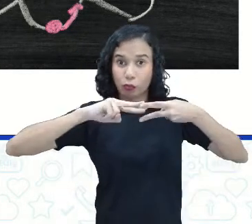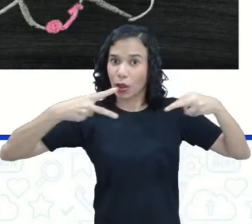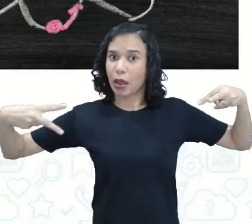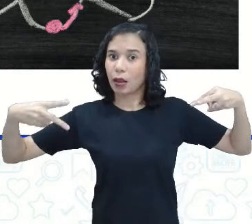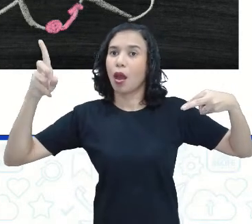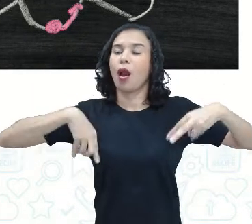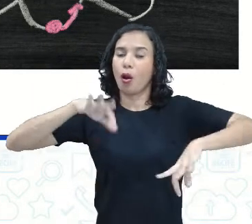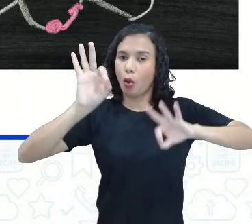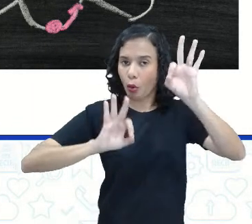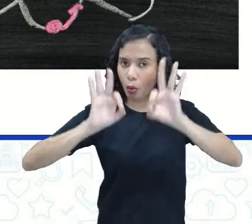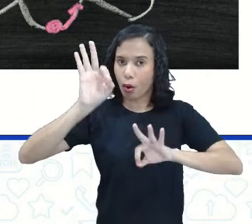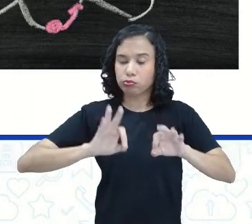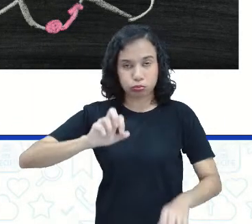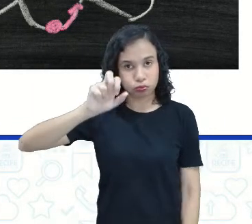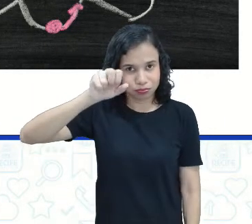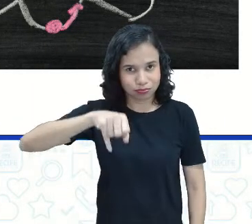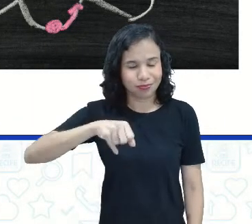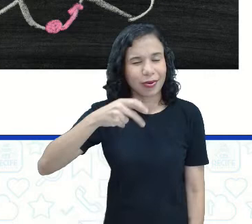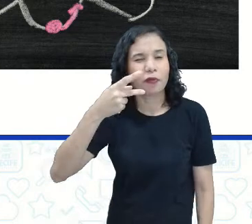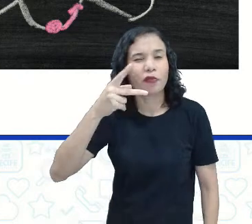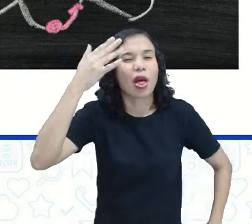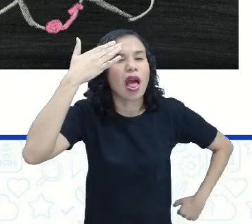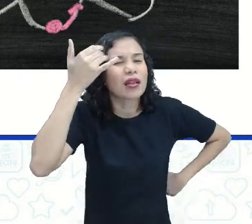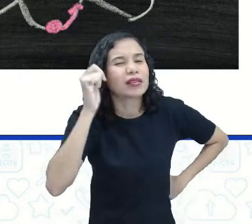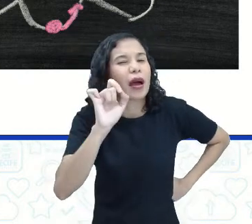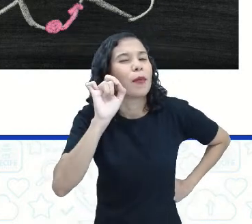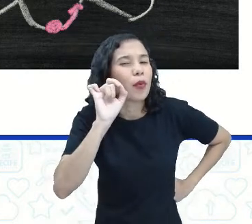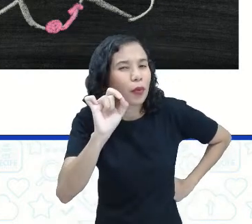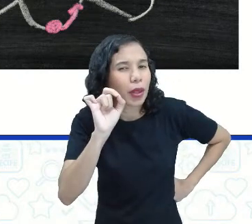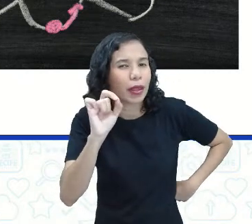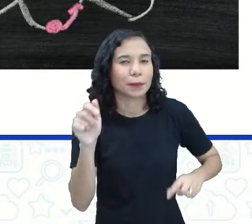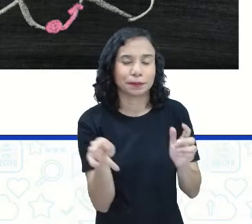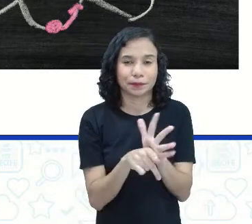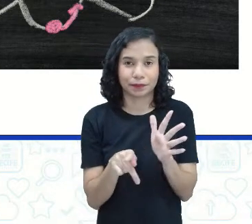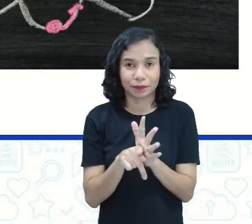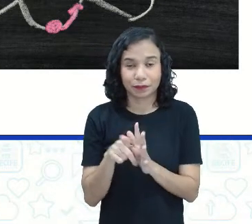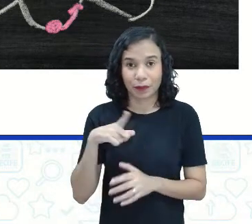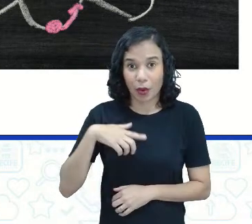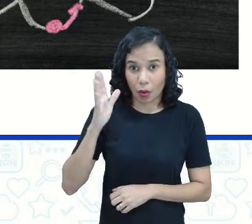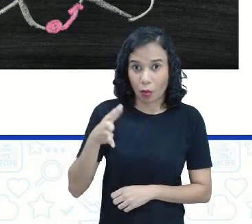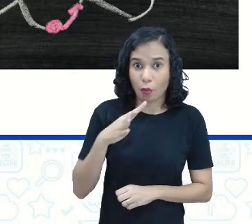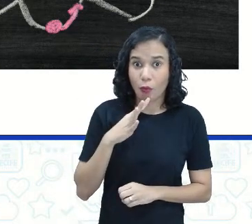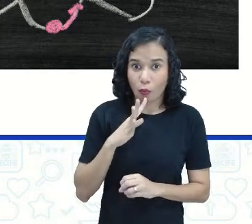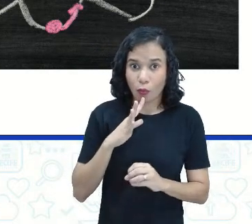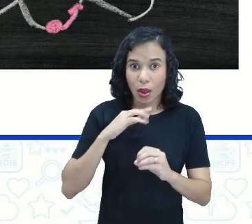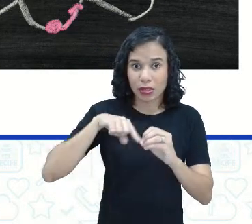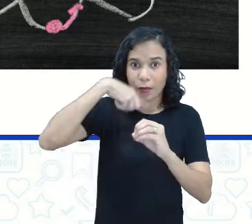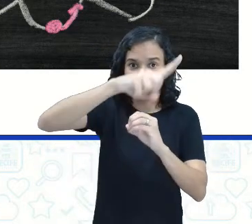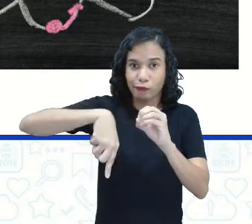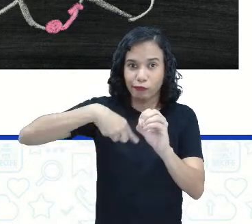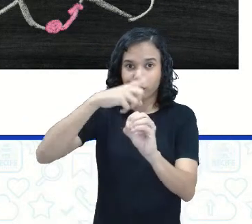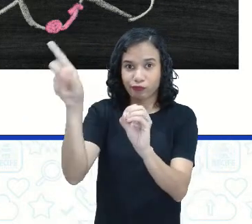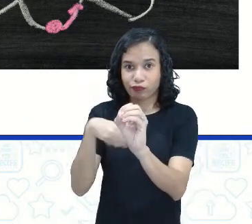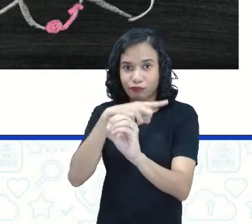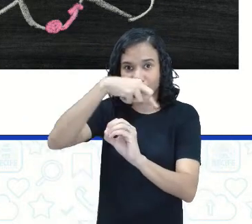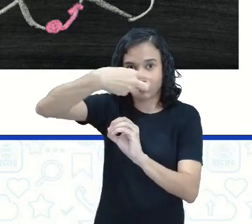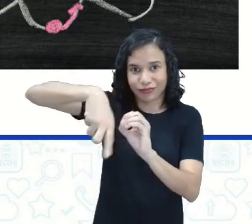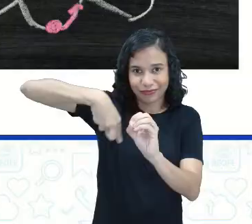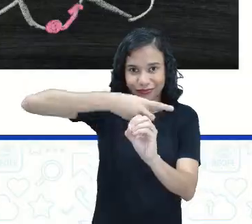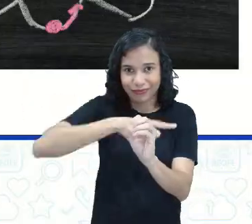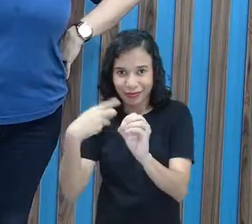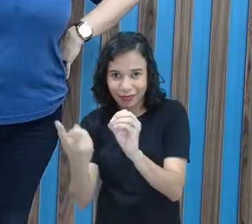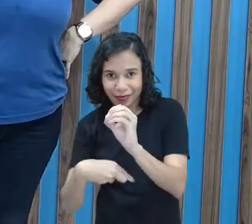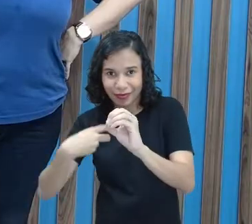bem organizadinho. Sabe, gente, que os átomos... Vocês já ouviram falar de átomos? Já ouviu falar, professor? Já.